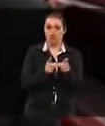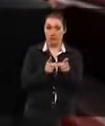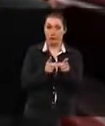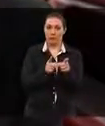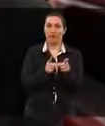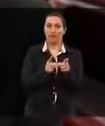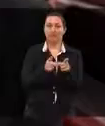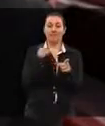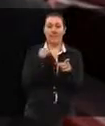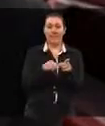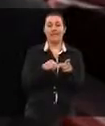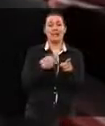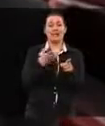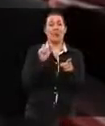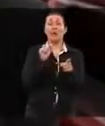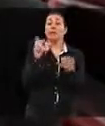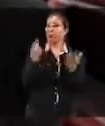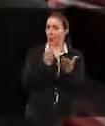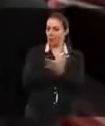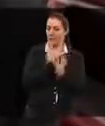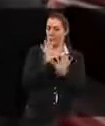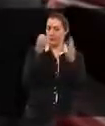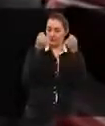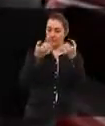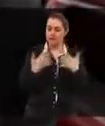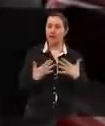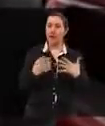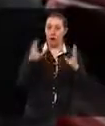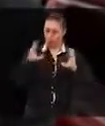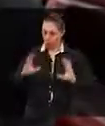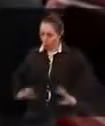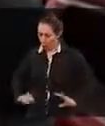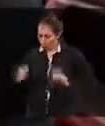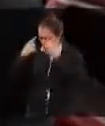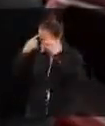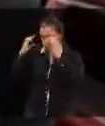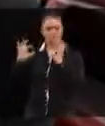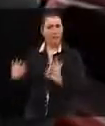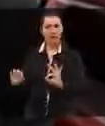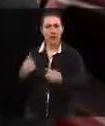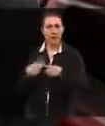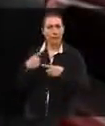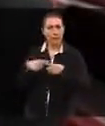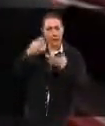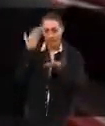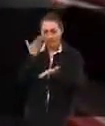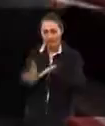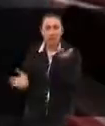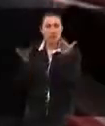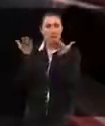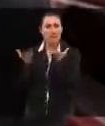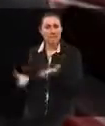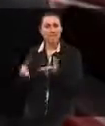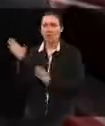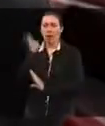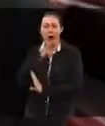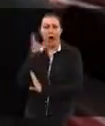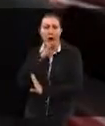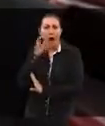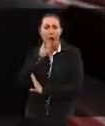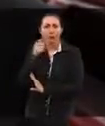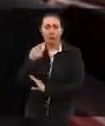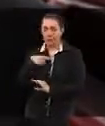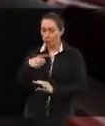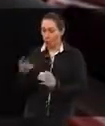Então, realmente, o processo é o seguinte: o nosso corpo realmente não entende essa perda tão drástica, que é uma questão fisiológica,